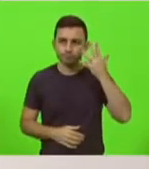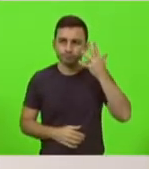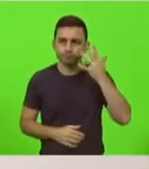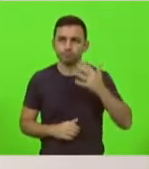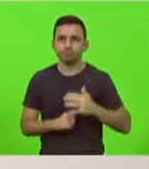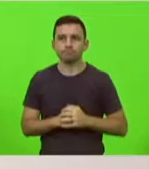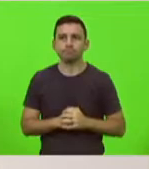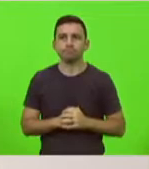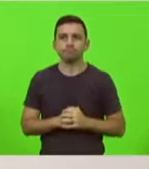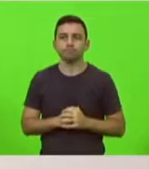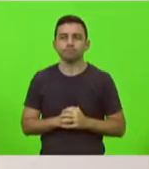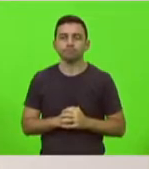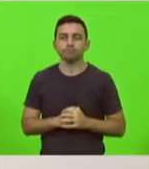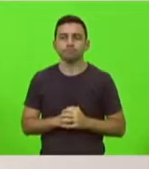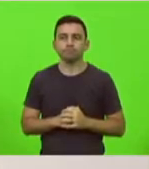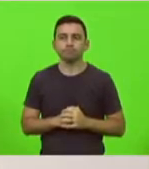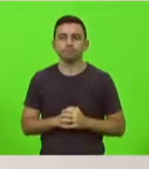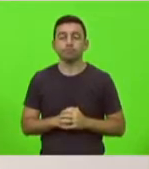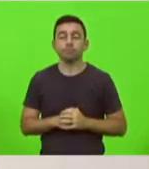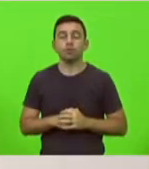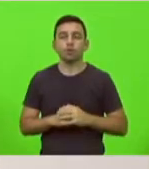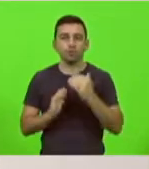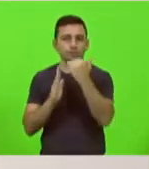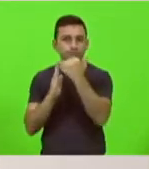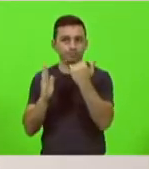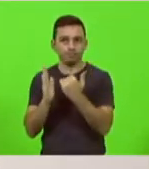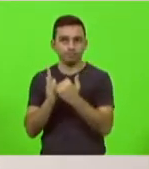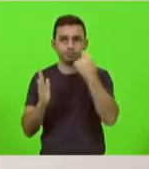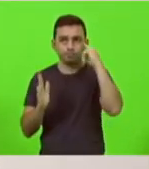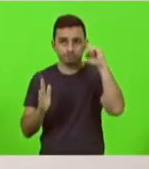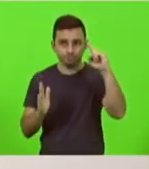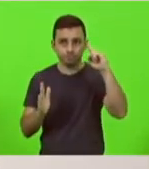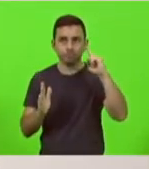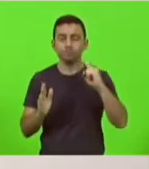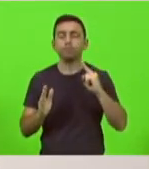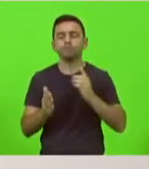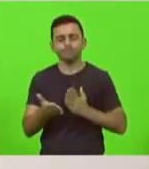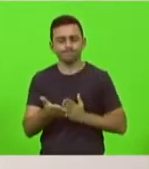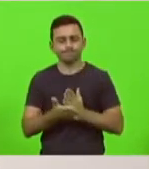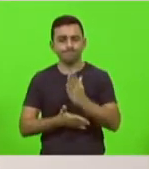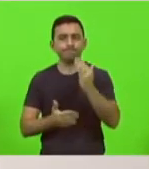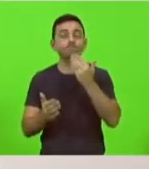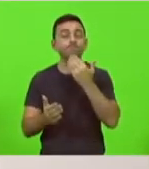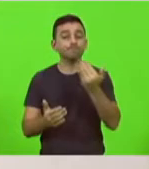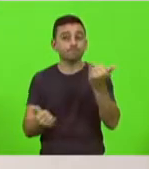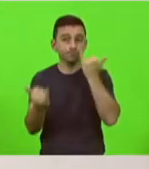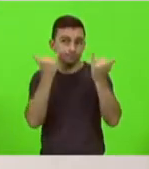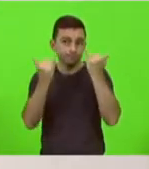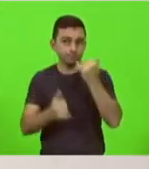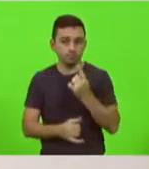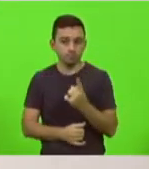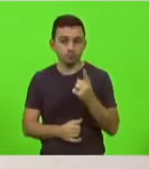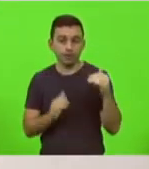destinado aos partidos políticos. Ordem do dia. Foram aprovados os pedidos de informação número